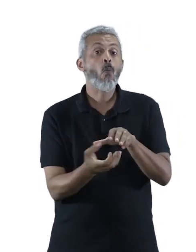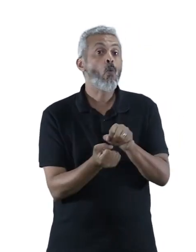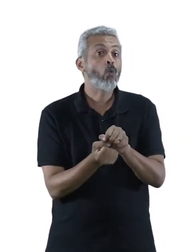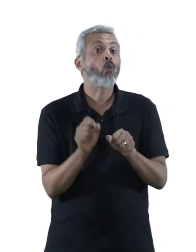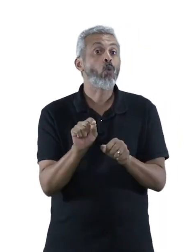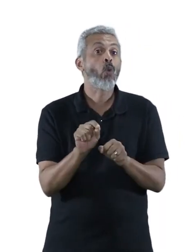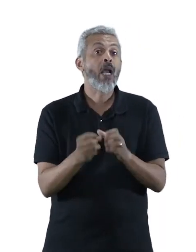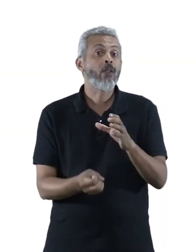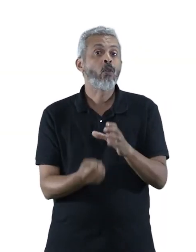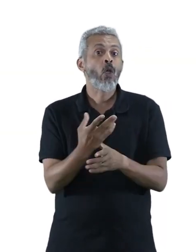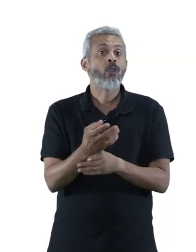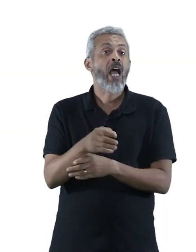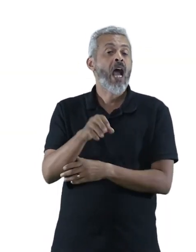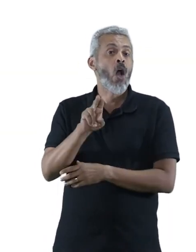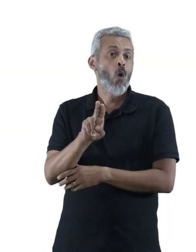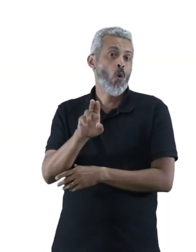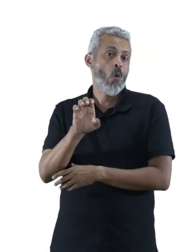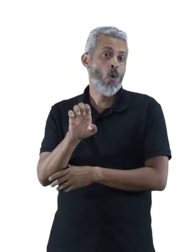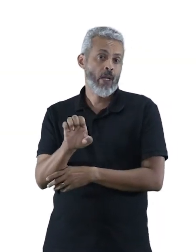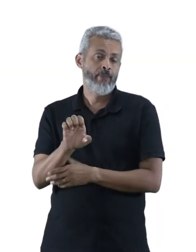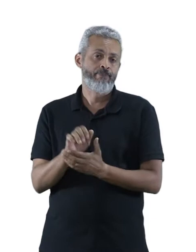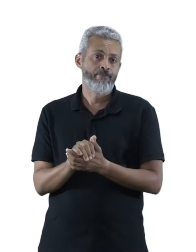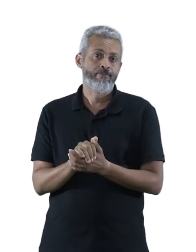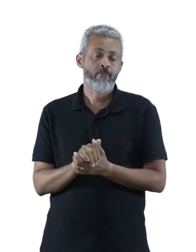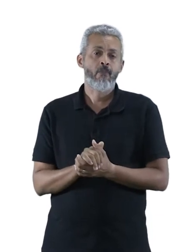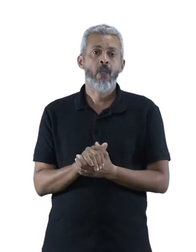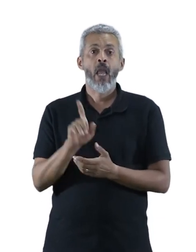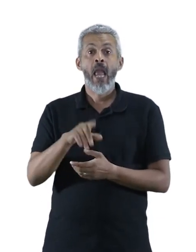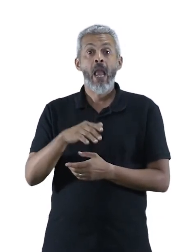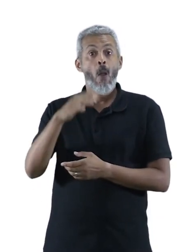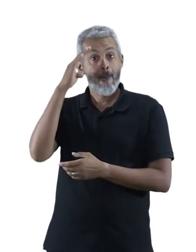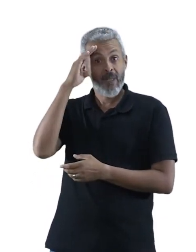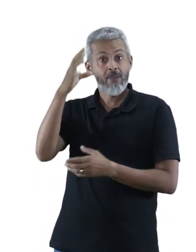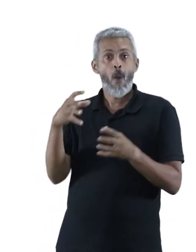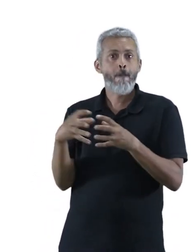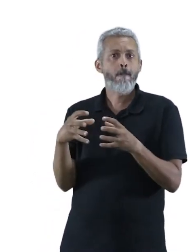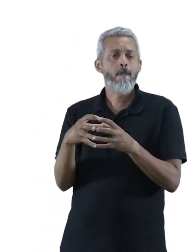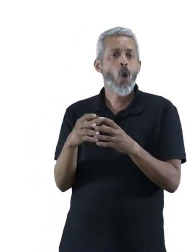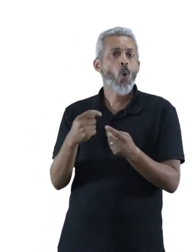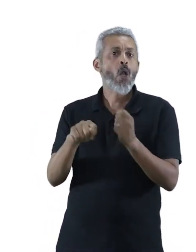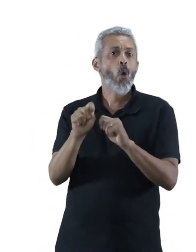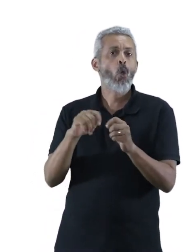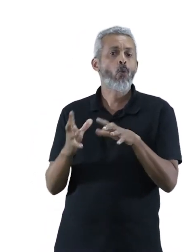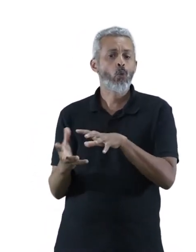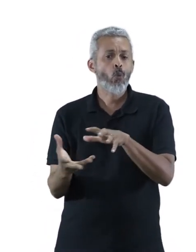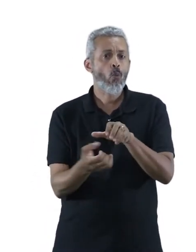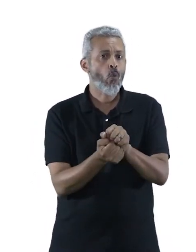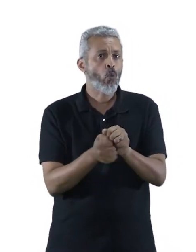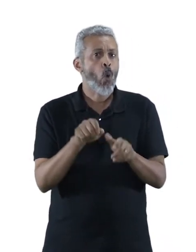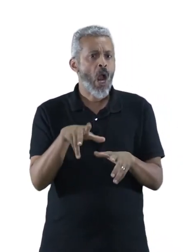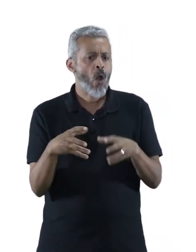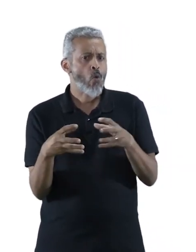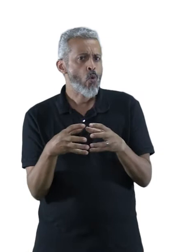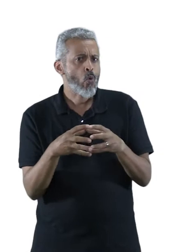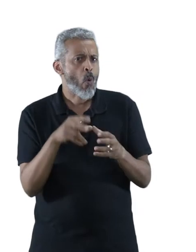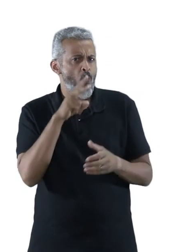a formação da União Europeia. A União Europeia é hoje o principal bloco econômico do mundo, com uma formação muito